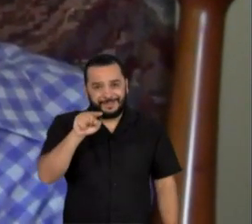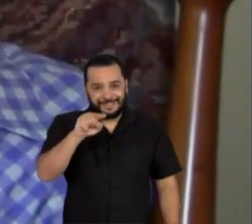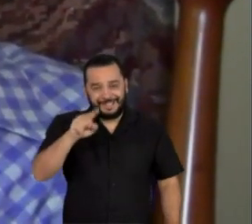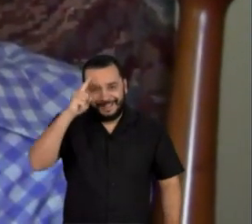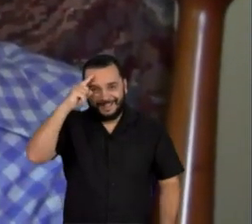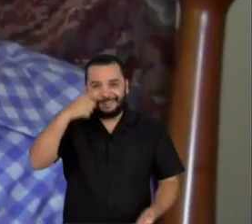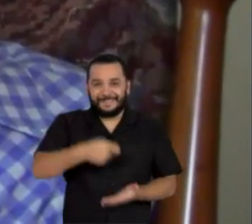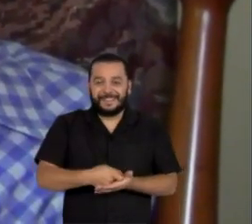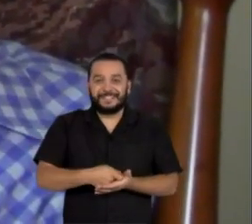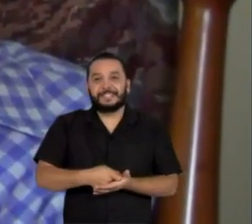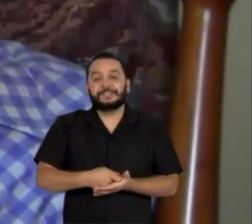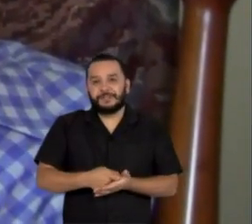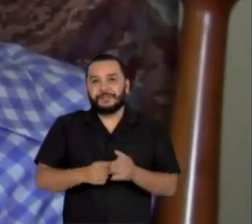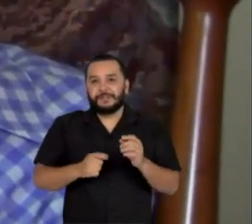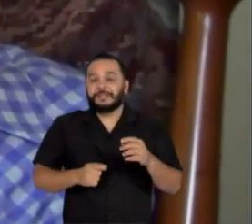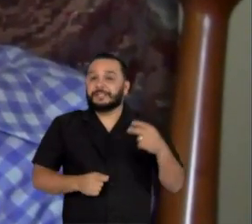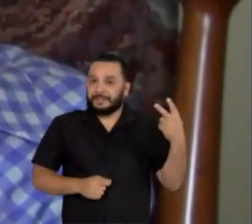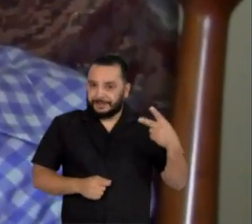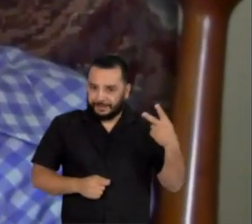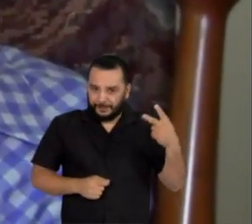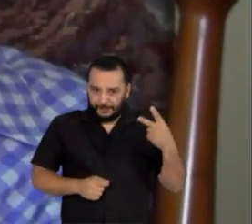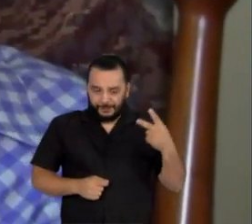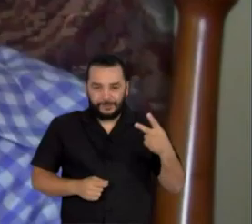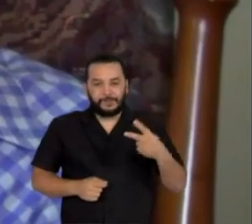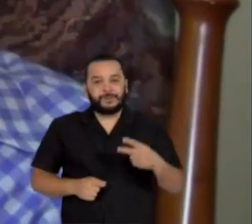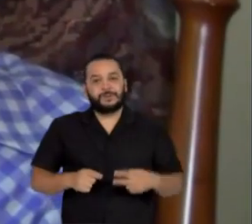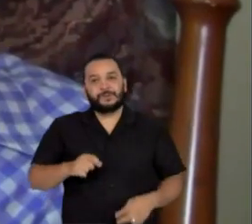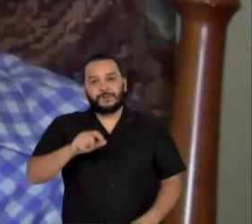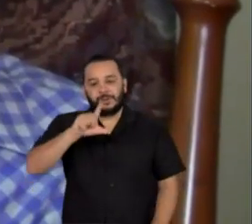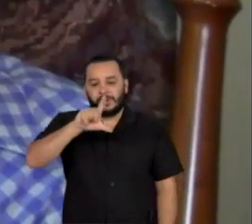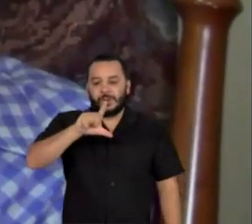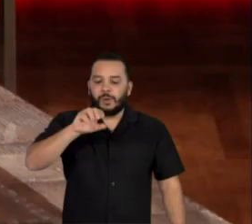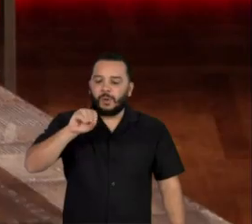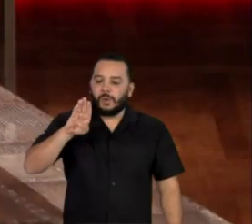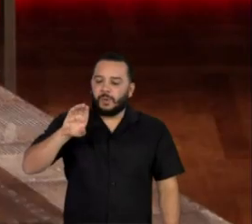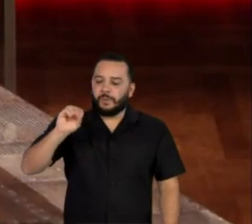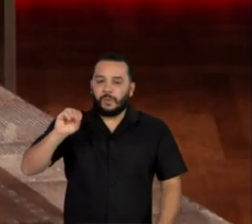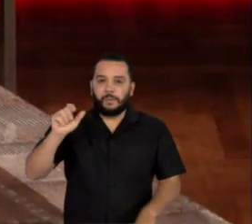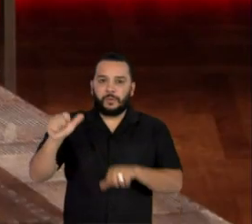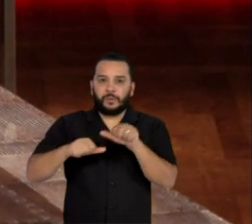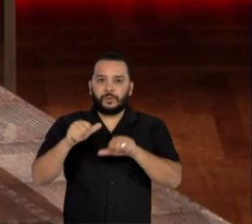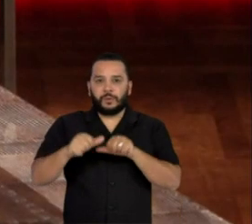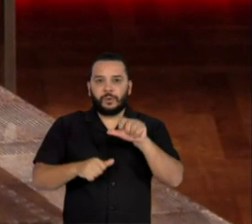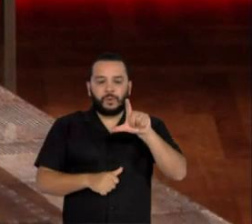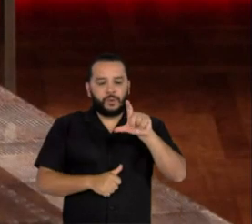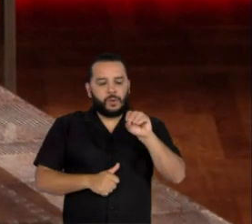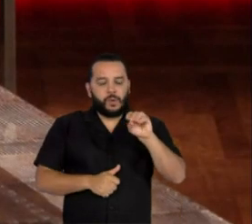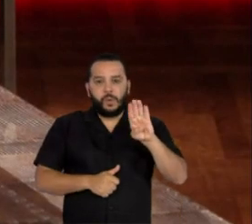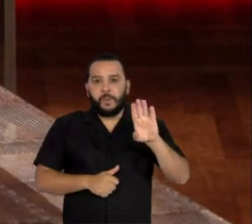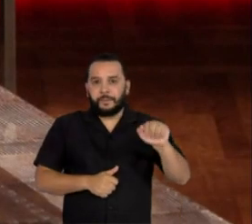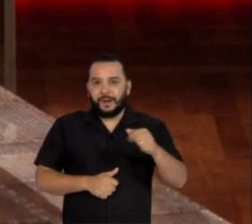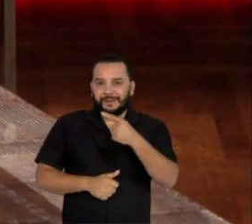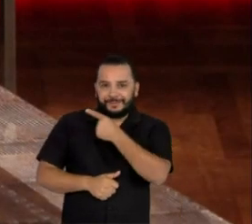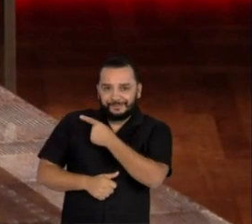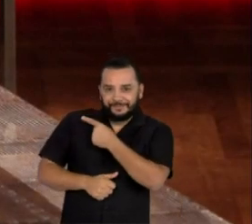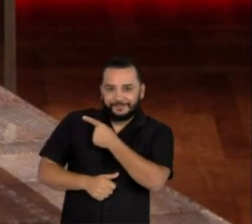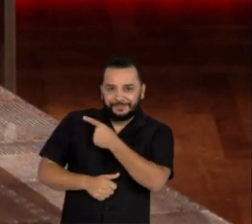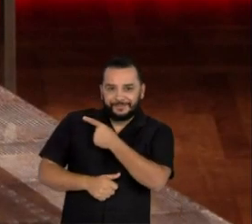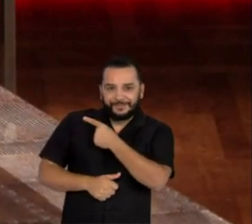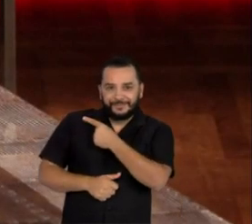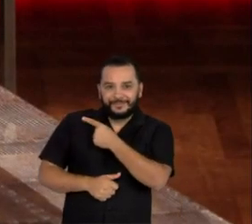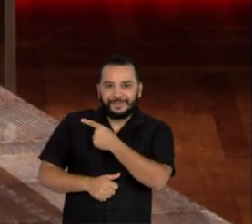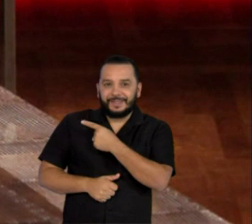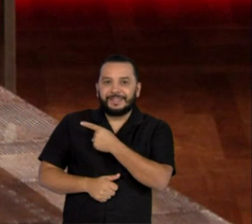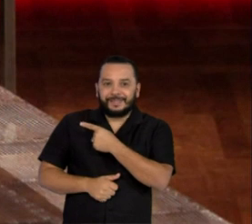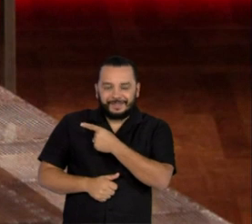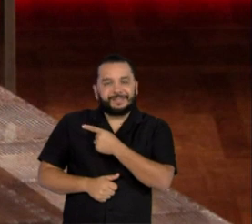decidiu fazer a segunda versão do Lobo, que era a Loba de Ray-Ban. E foi uma versão linda, a Loba.